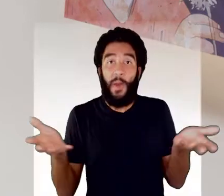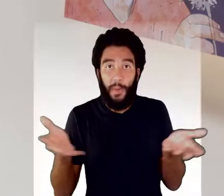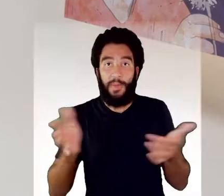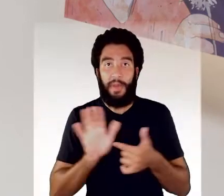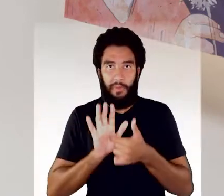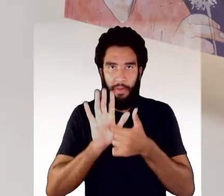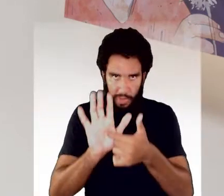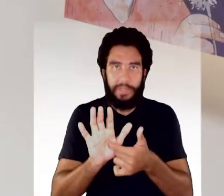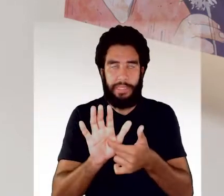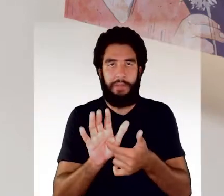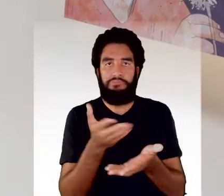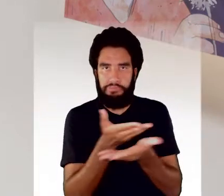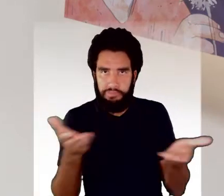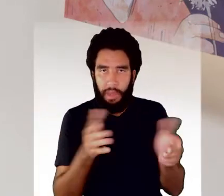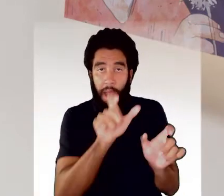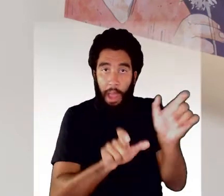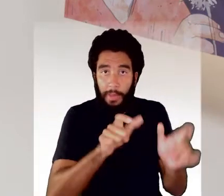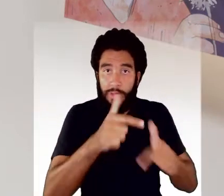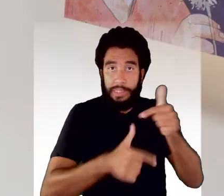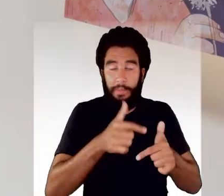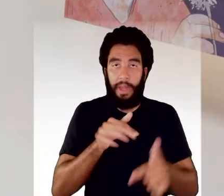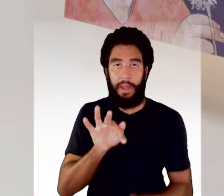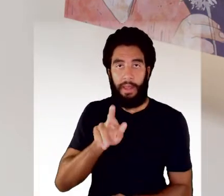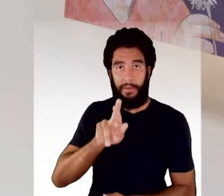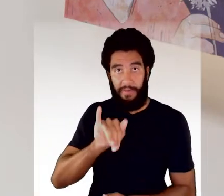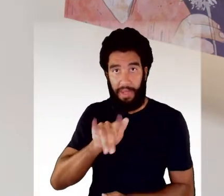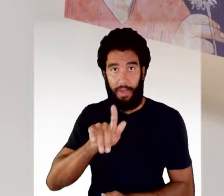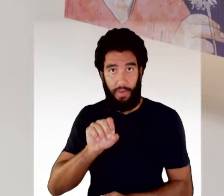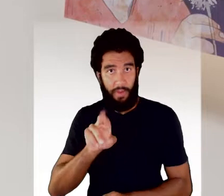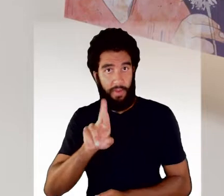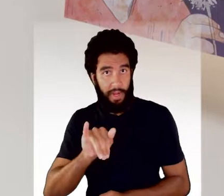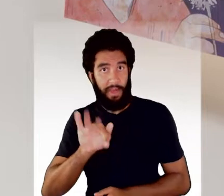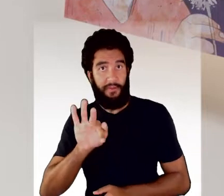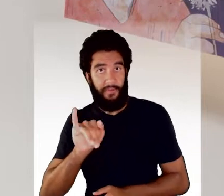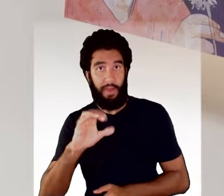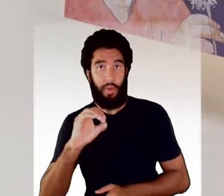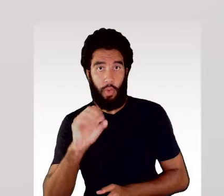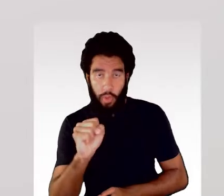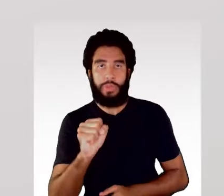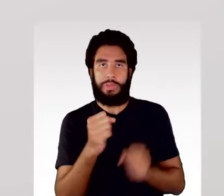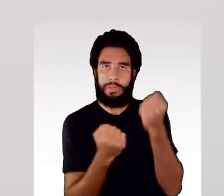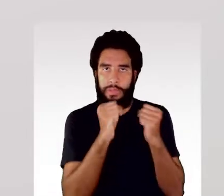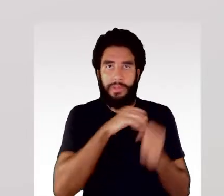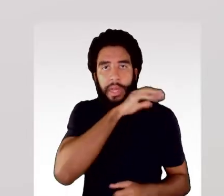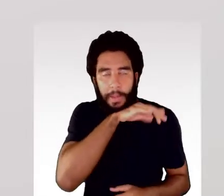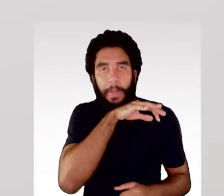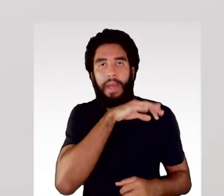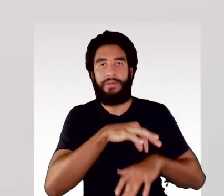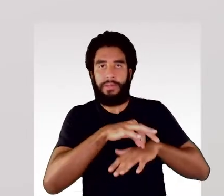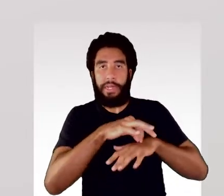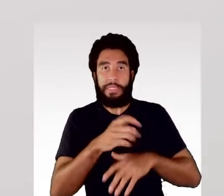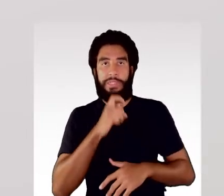Olá! No programa de hoje você vai acompanhar os desafios diários enfrentados pelos trabalhadores de frigoríficos. O setor vinha